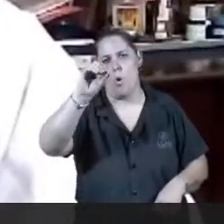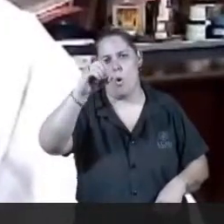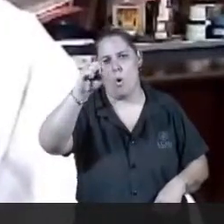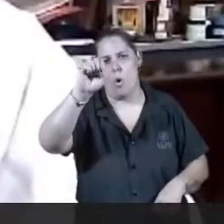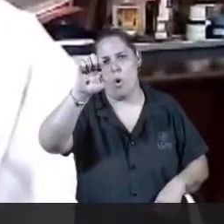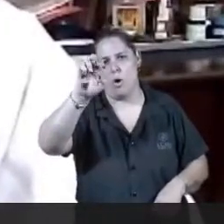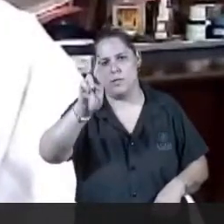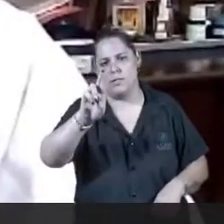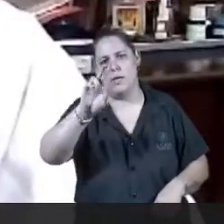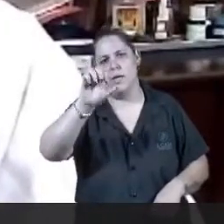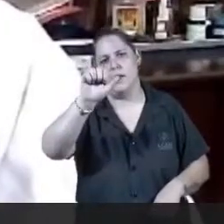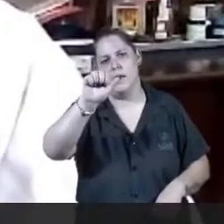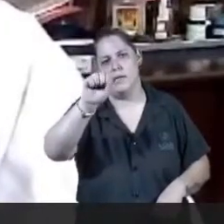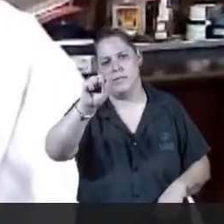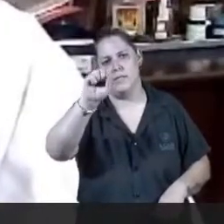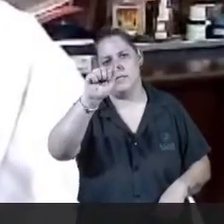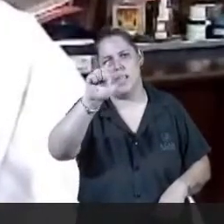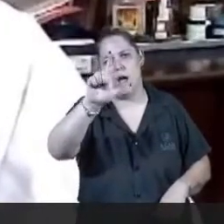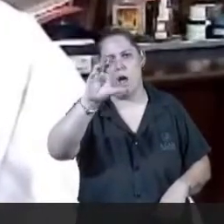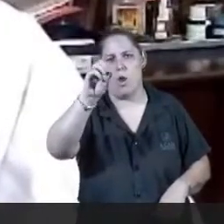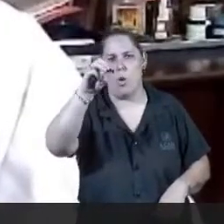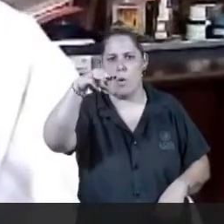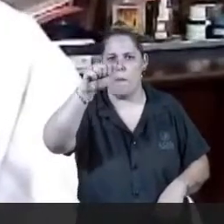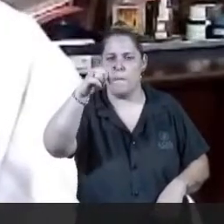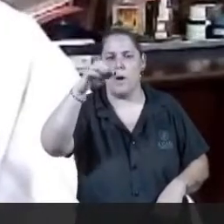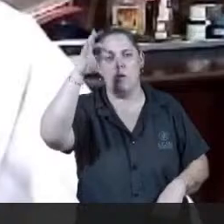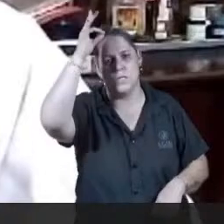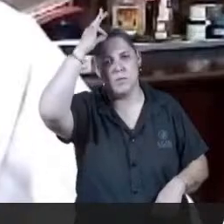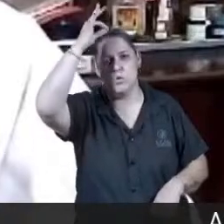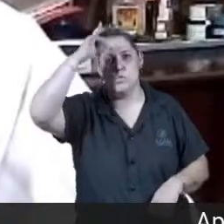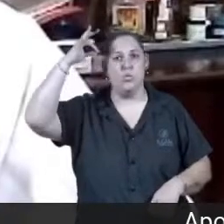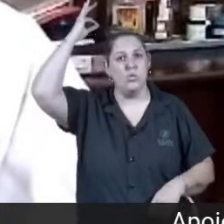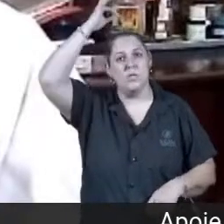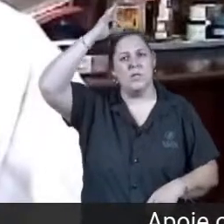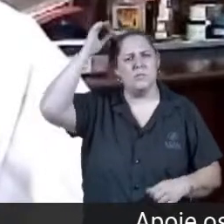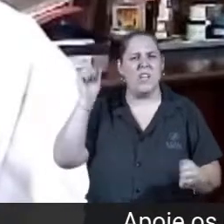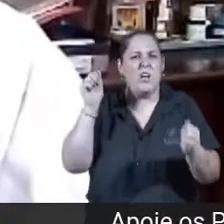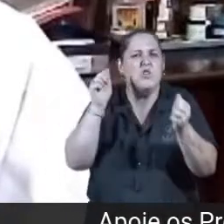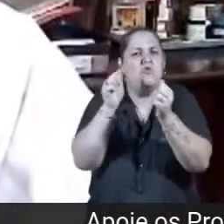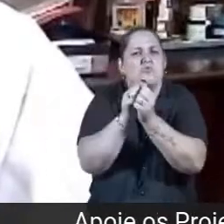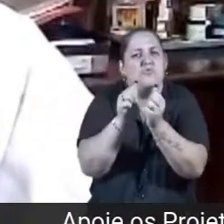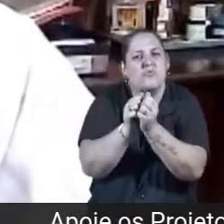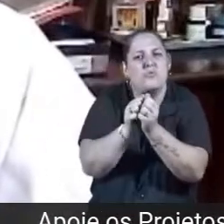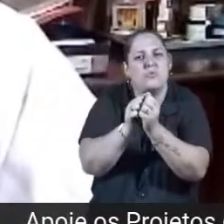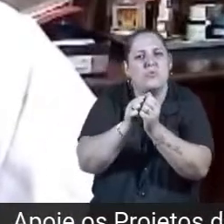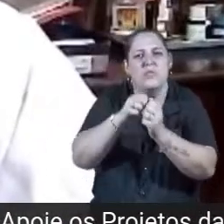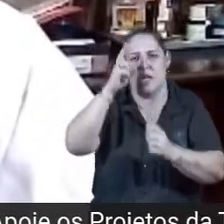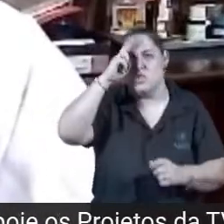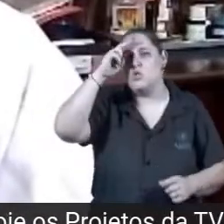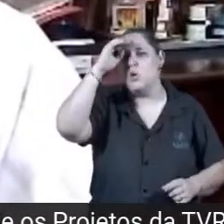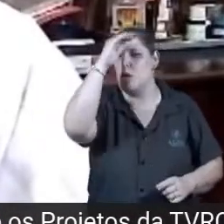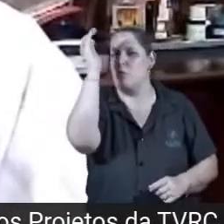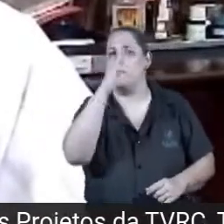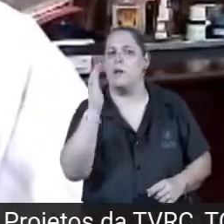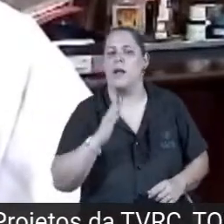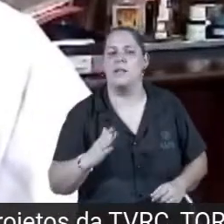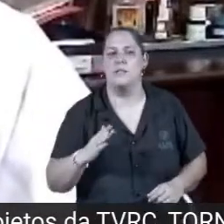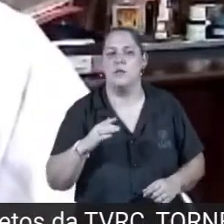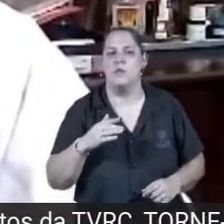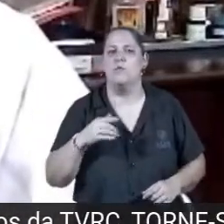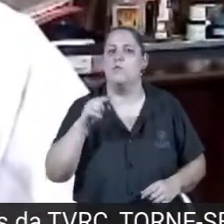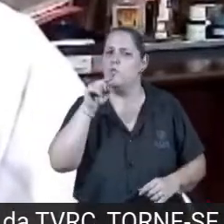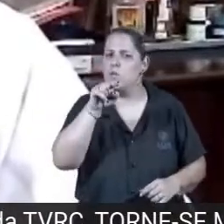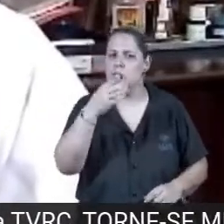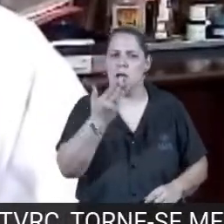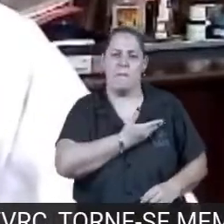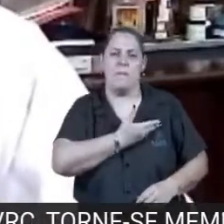o Espírito Santo faz parte da história da construção do Partido dos Trabalhadores do Brasil. E você, companheiro